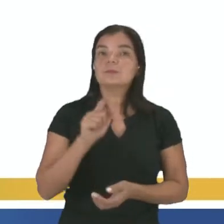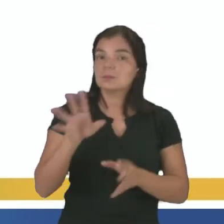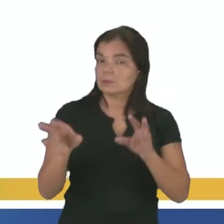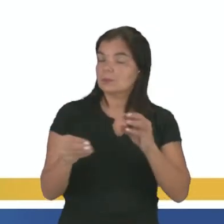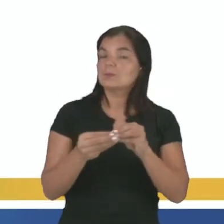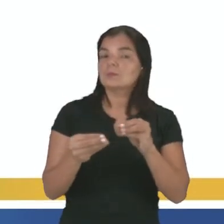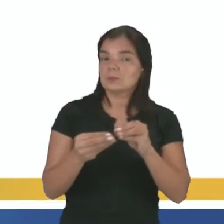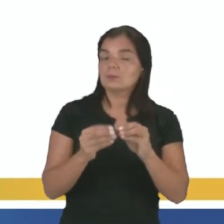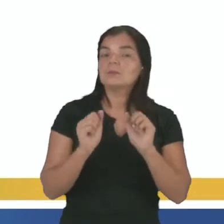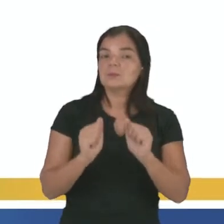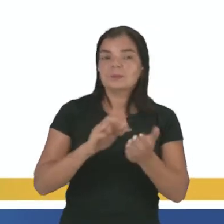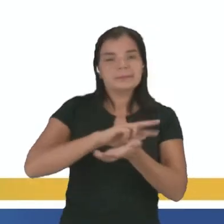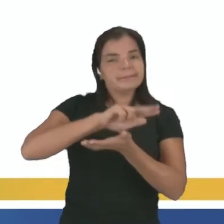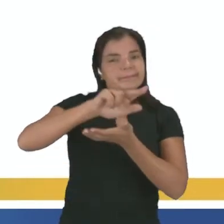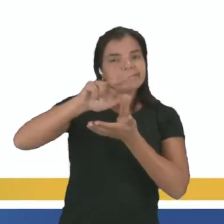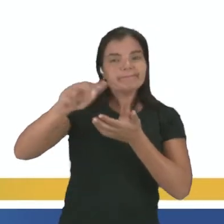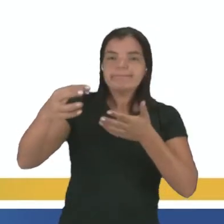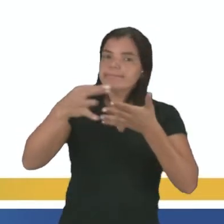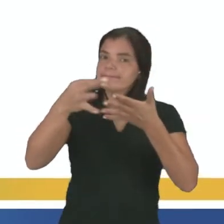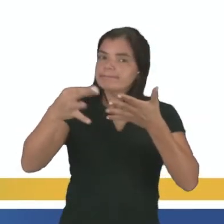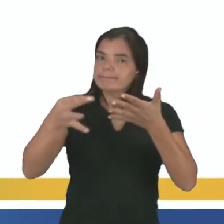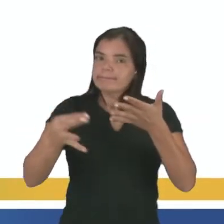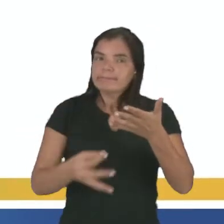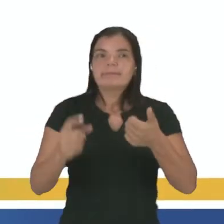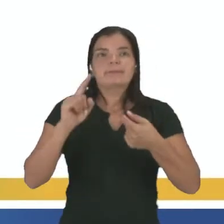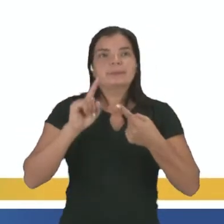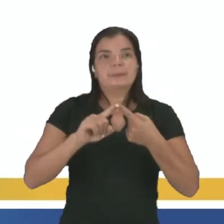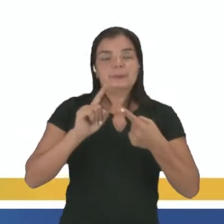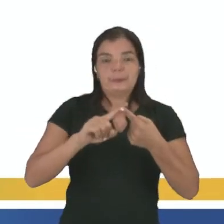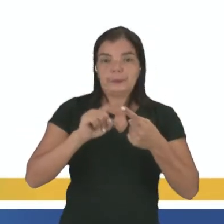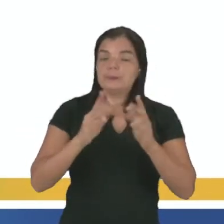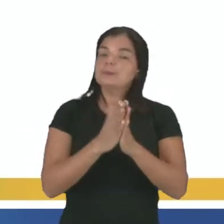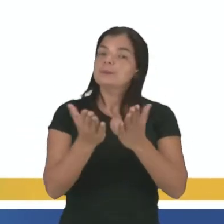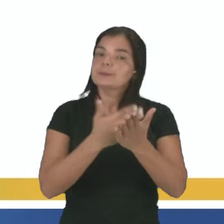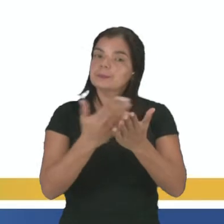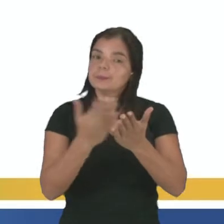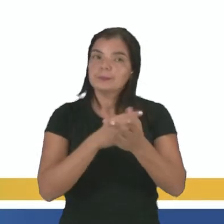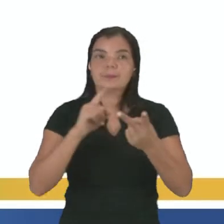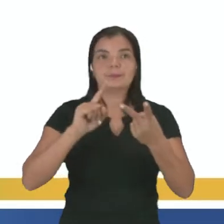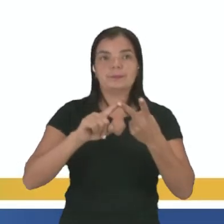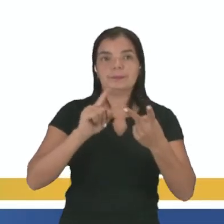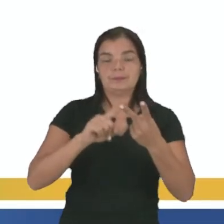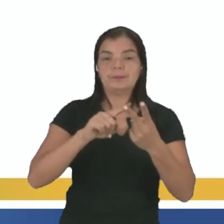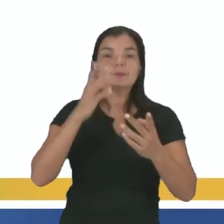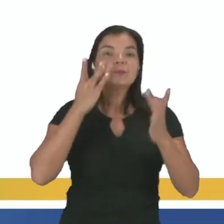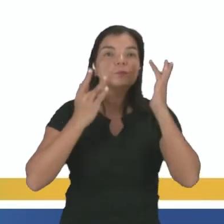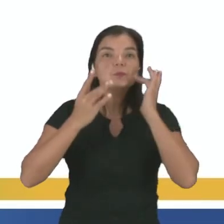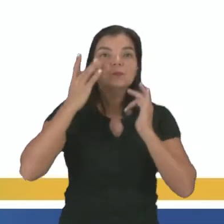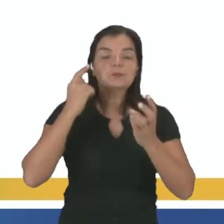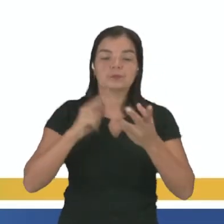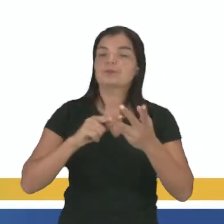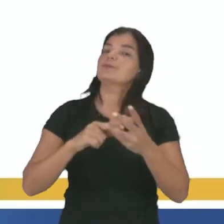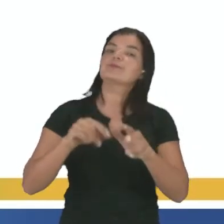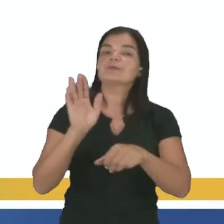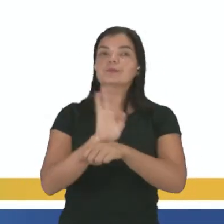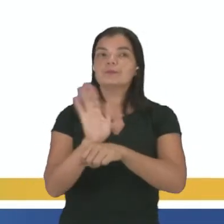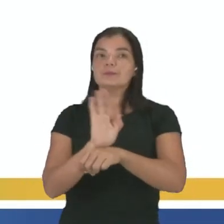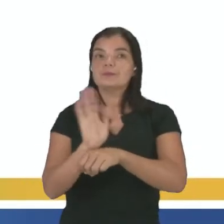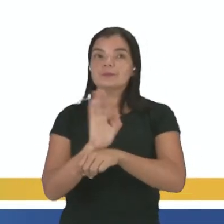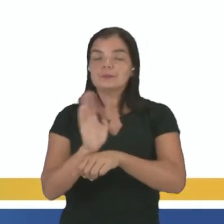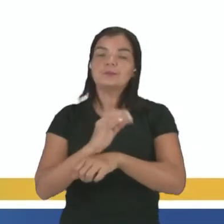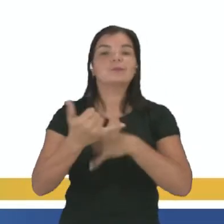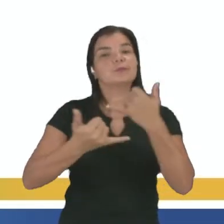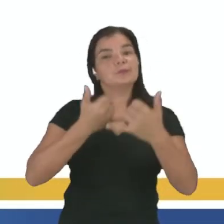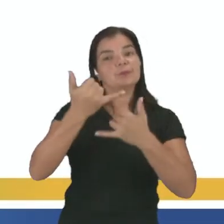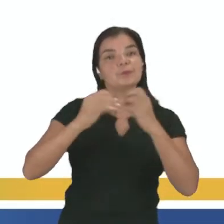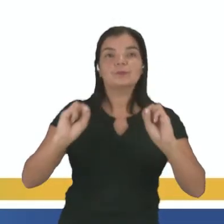ele pode ter vários objetos. Ele pode ser o resumo de um livro, de peças teatrais, de filmes, de jogos, de